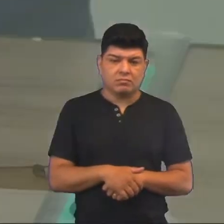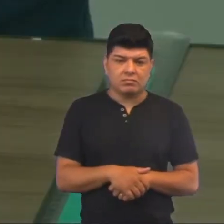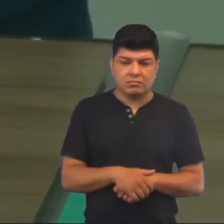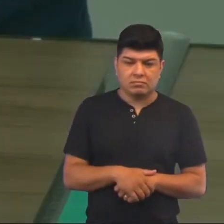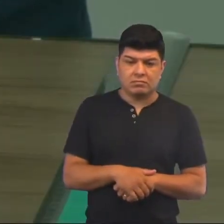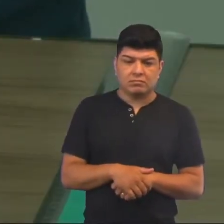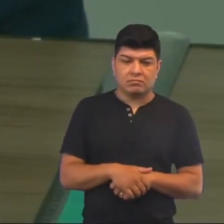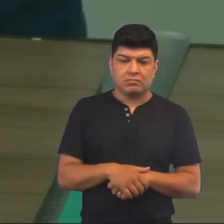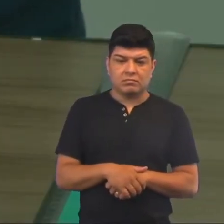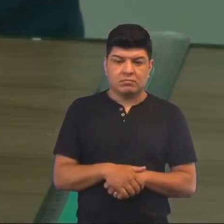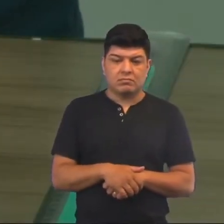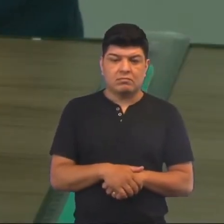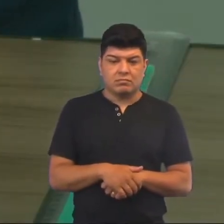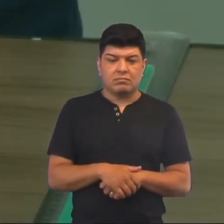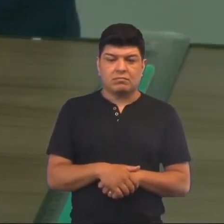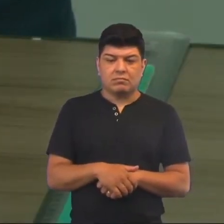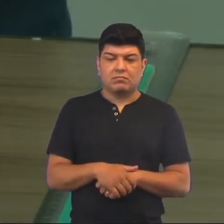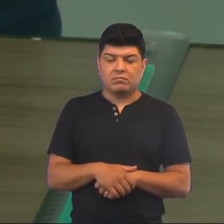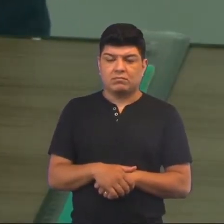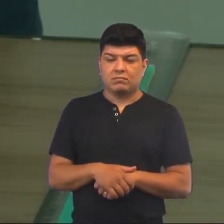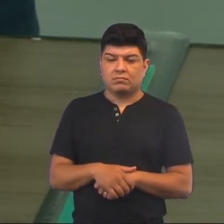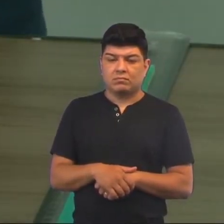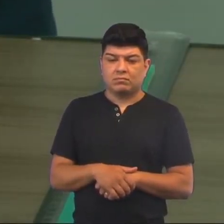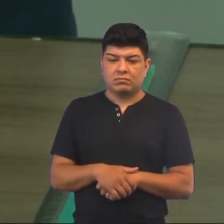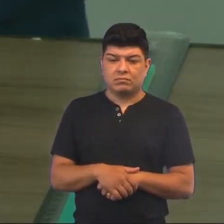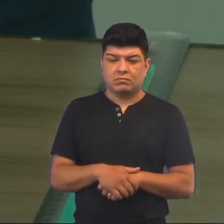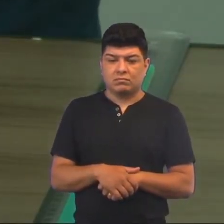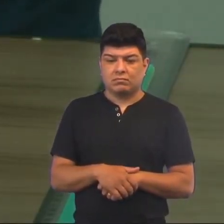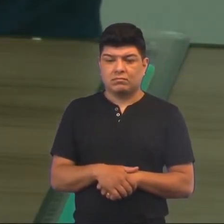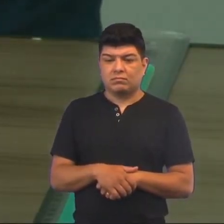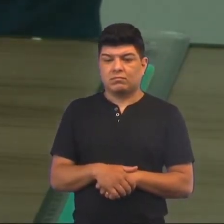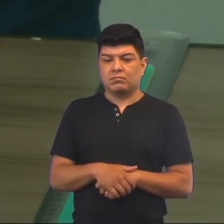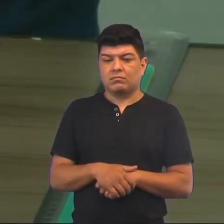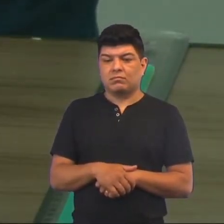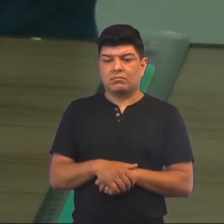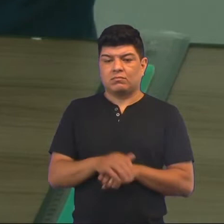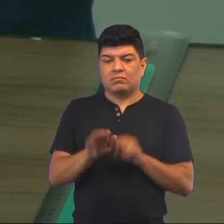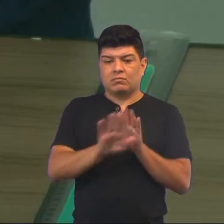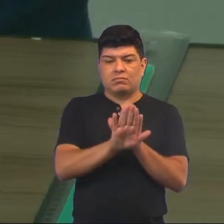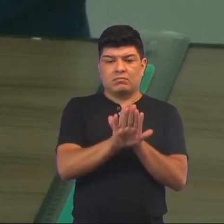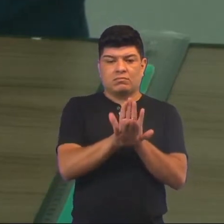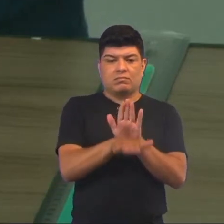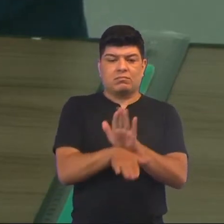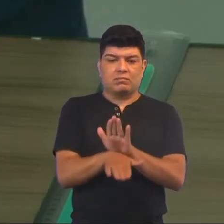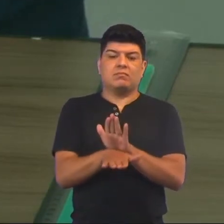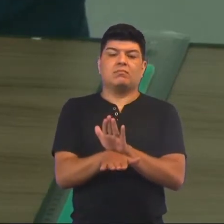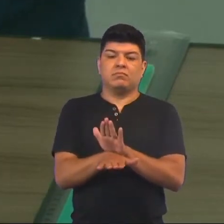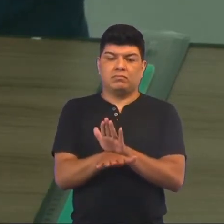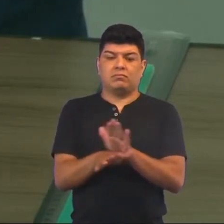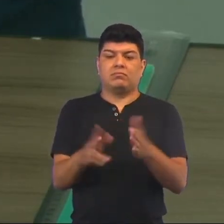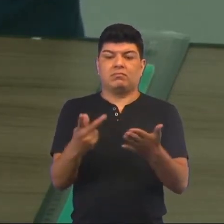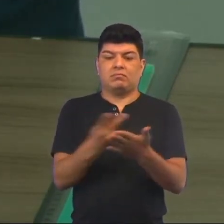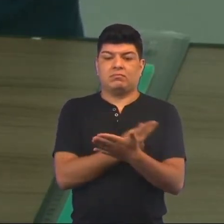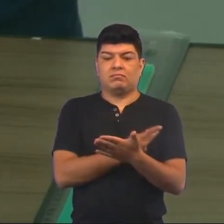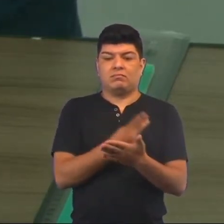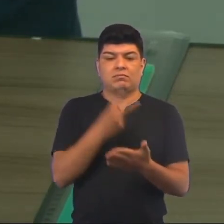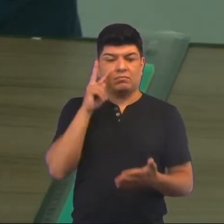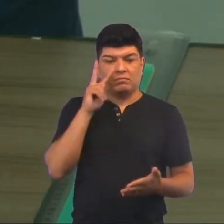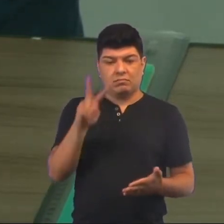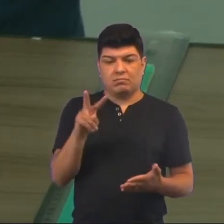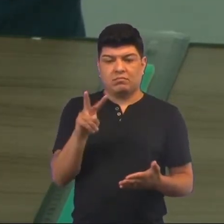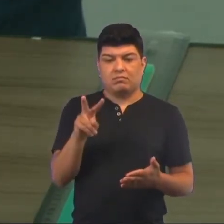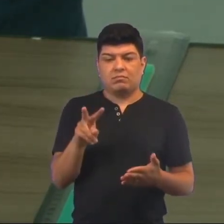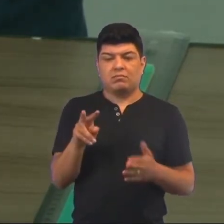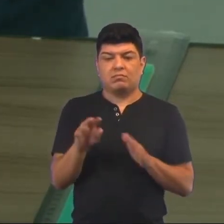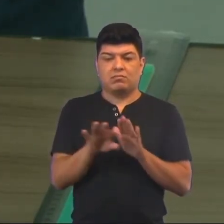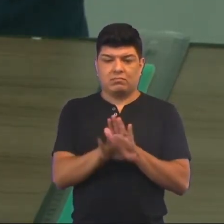Tá vendo a luzinha dela na mesa? Vou ver se você consegue ver a projeção da sombra, ó. Ele vai funcionar como o sol, a lanterna. Você tá vendo a